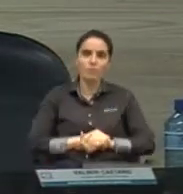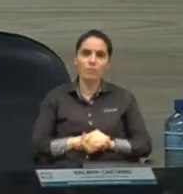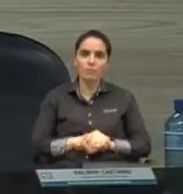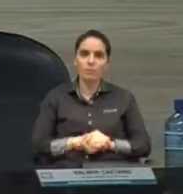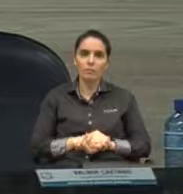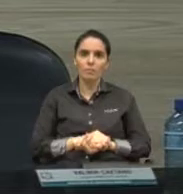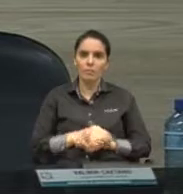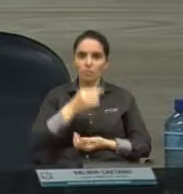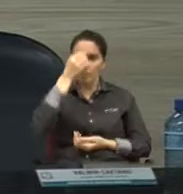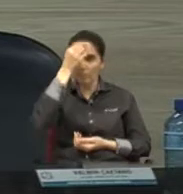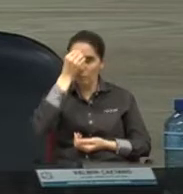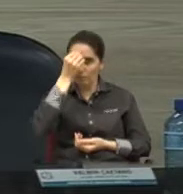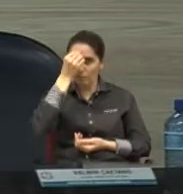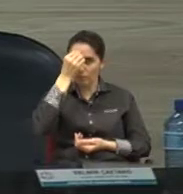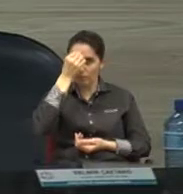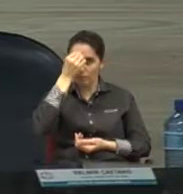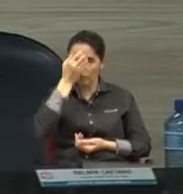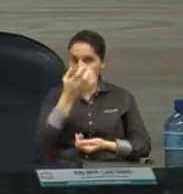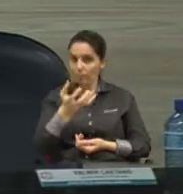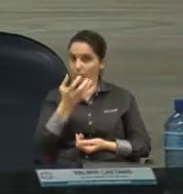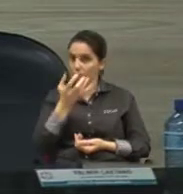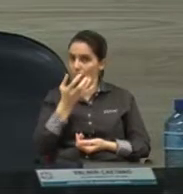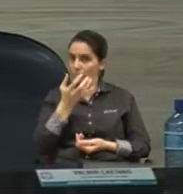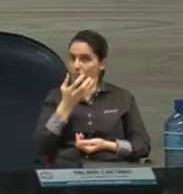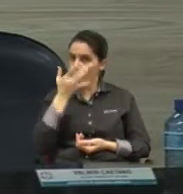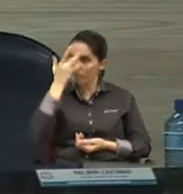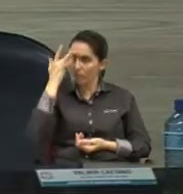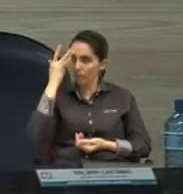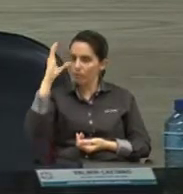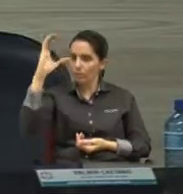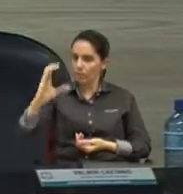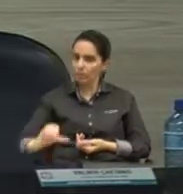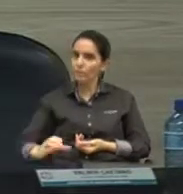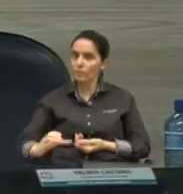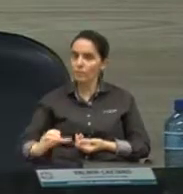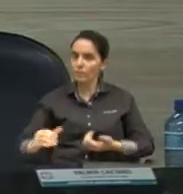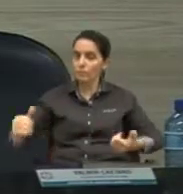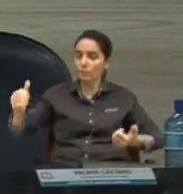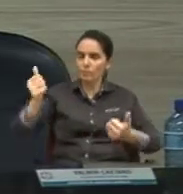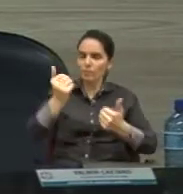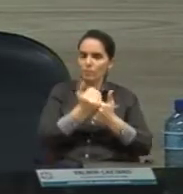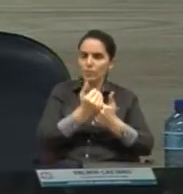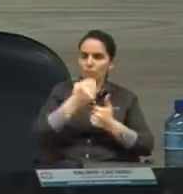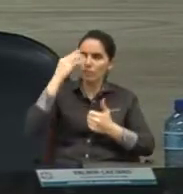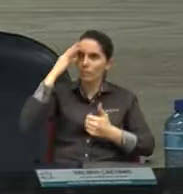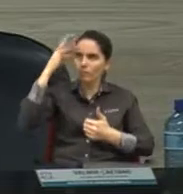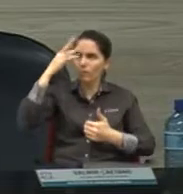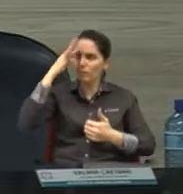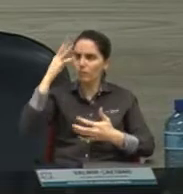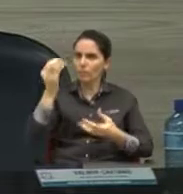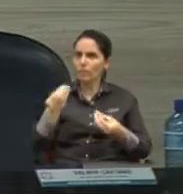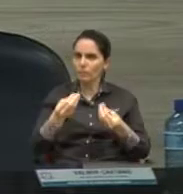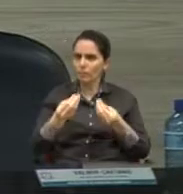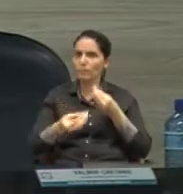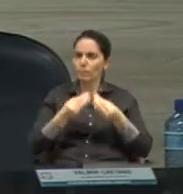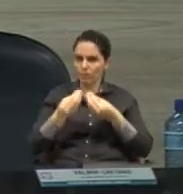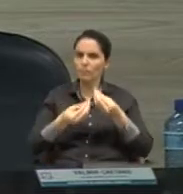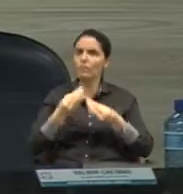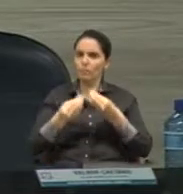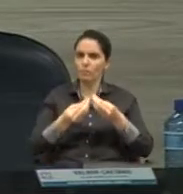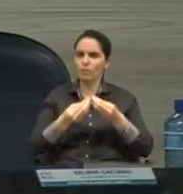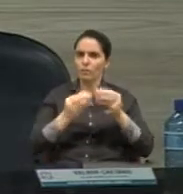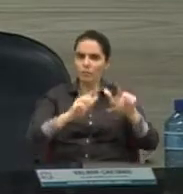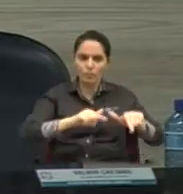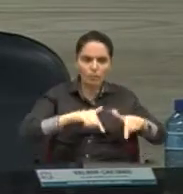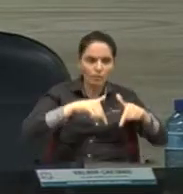E eu queria que nós, civis, se colocassem no lugar deles. Será que existe um manual de como enfrentar?